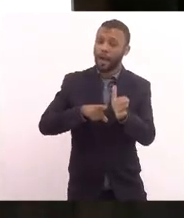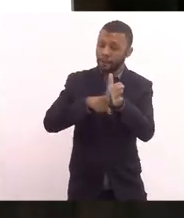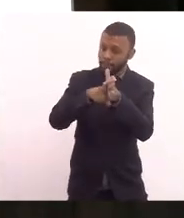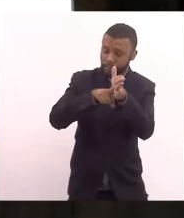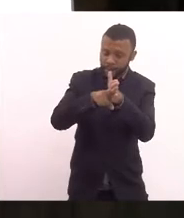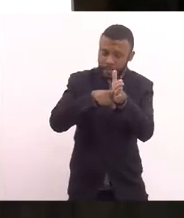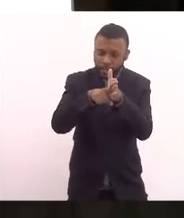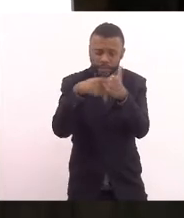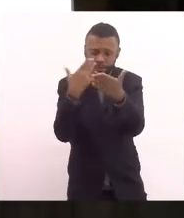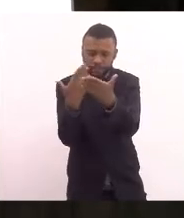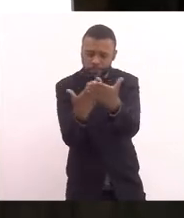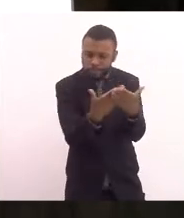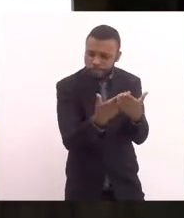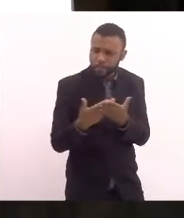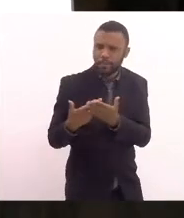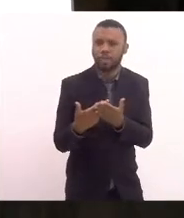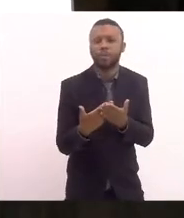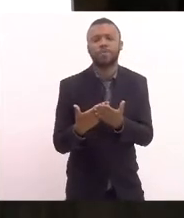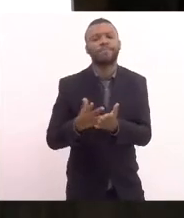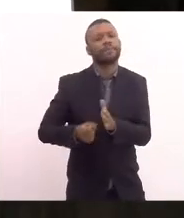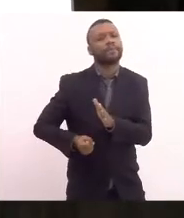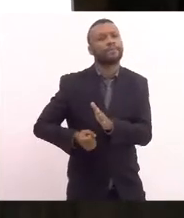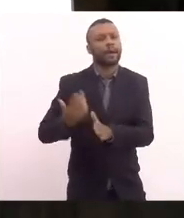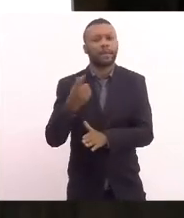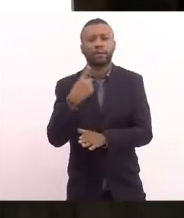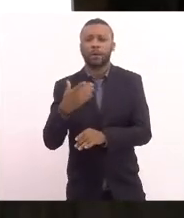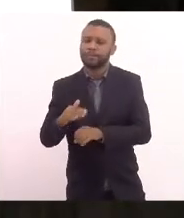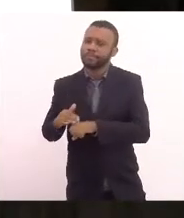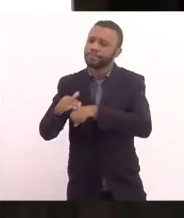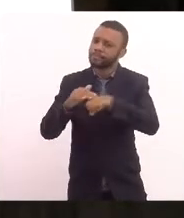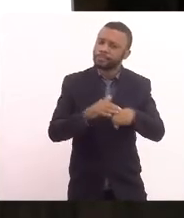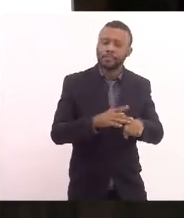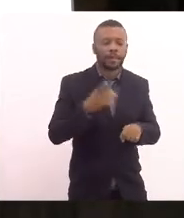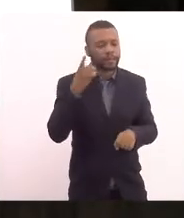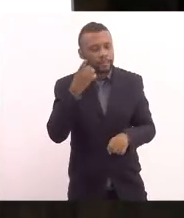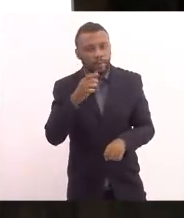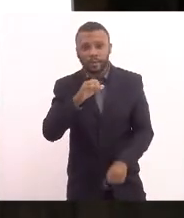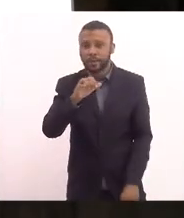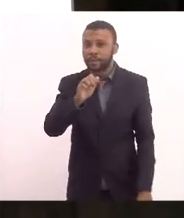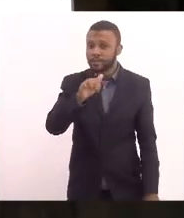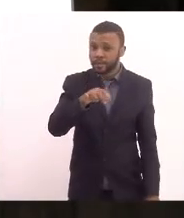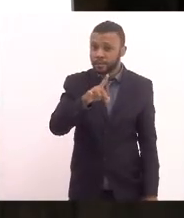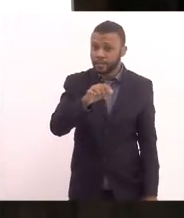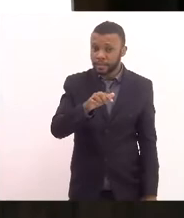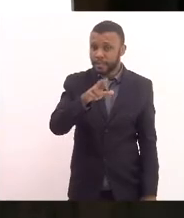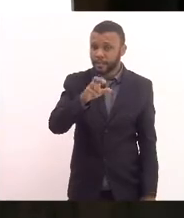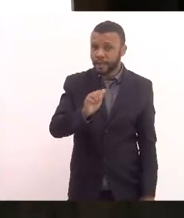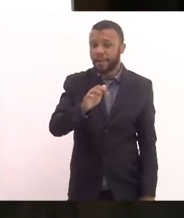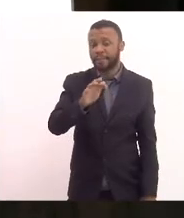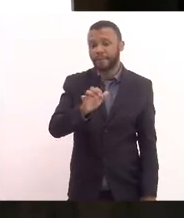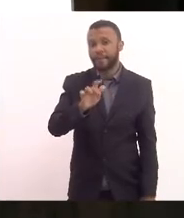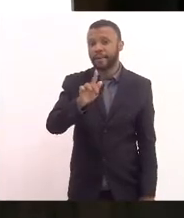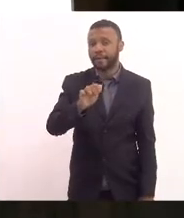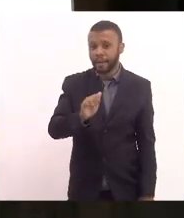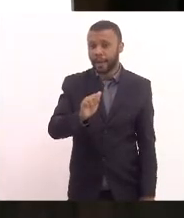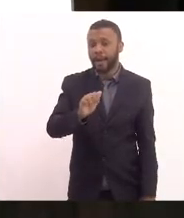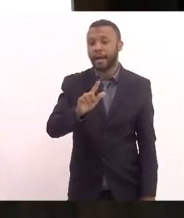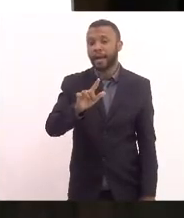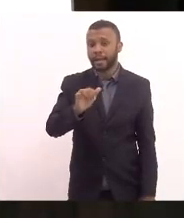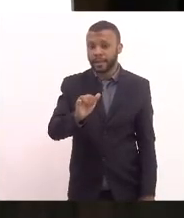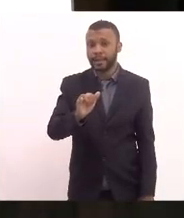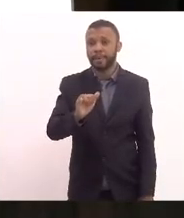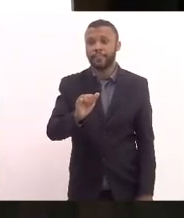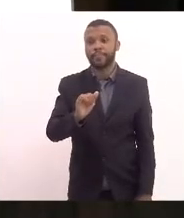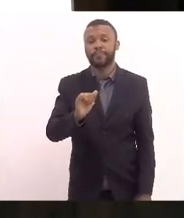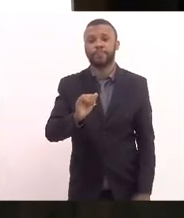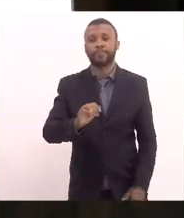Quantas vezes nós fomos na deputada Jandira Fegali, na deputada Rosângela Gomes, pedindo ali, pelo amor de Deus, dá